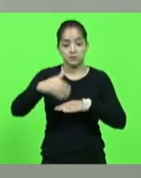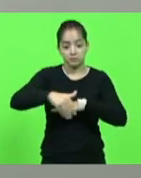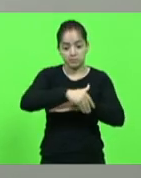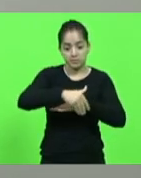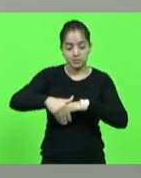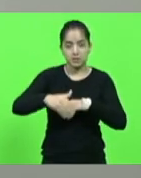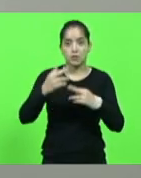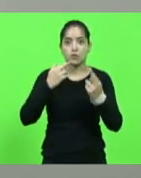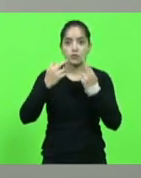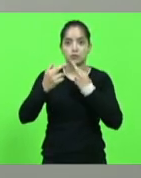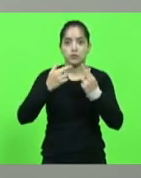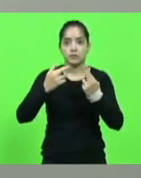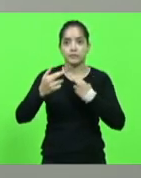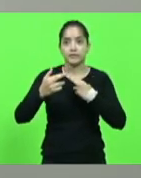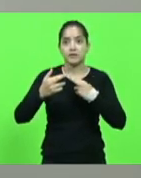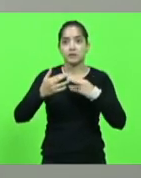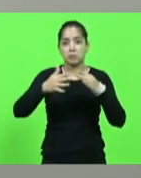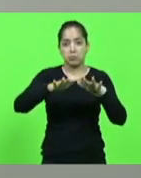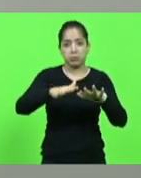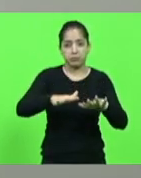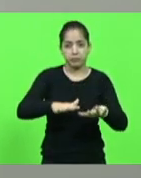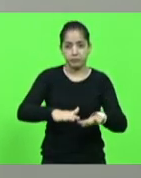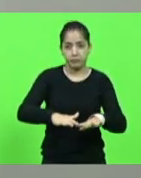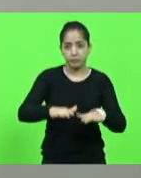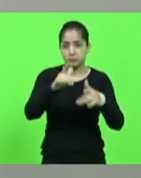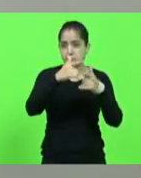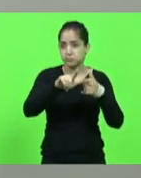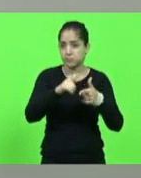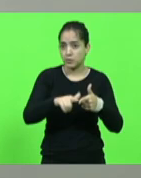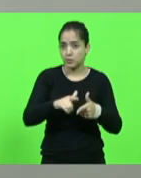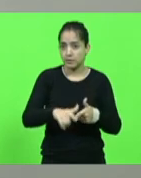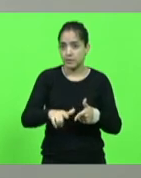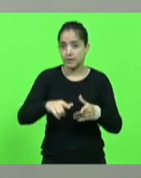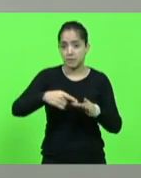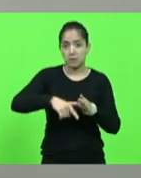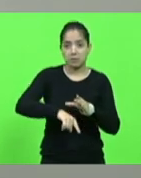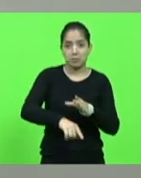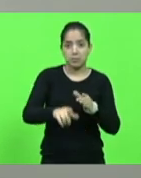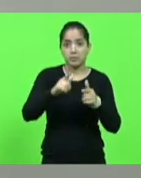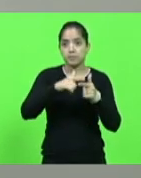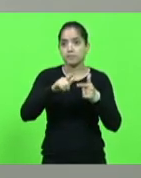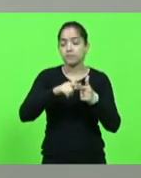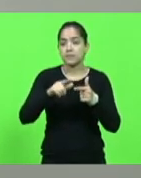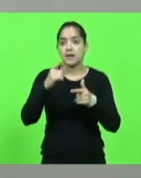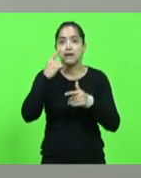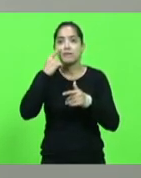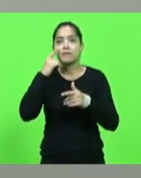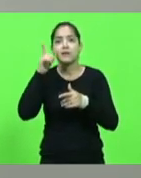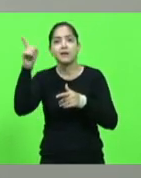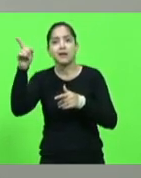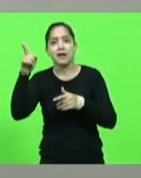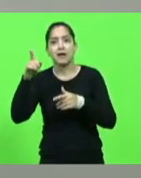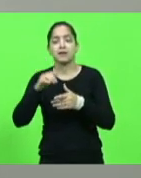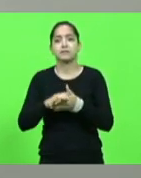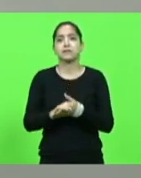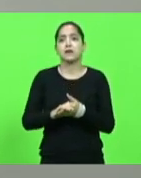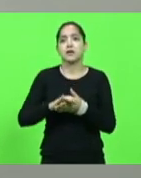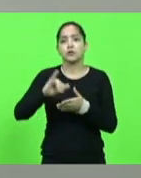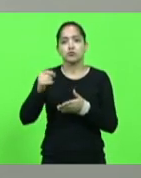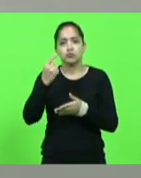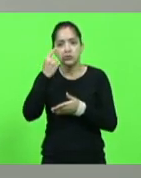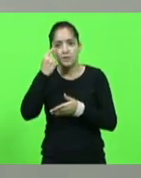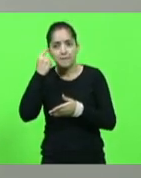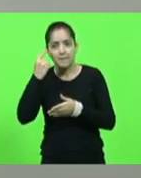desmoronou. Eu estava dando uma olhada aqui em vídeos de obras, por exemplo, no Japão, são muito rápidas as